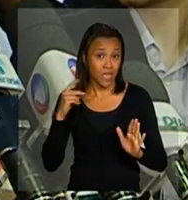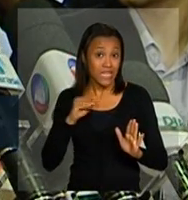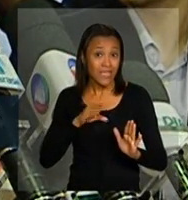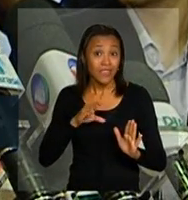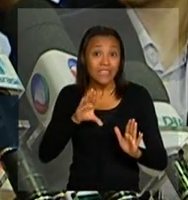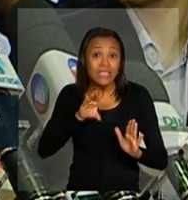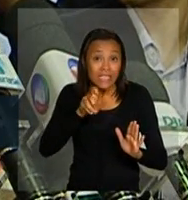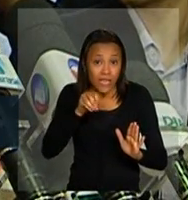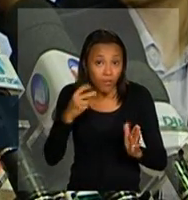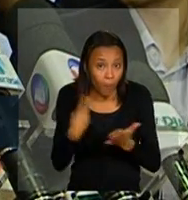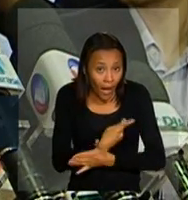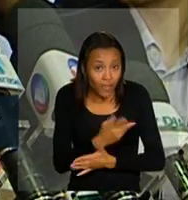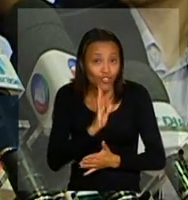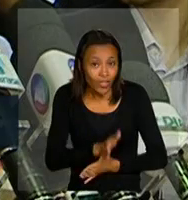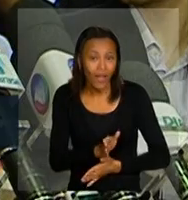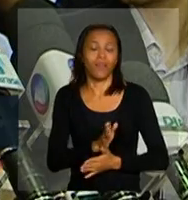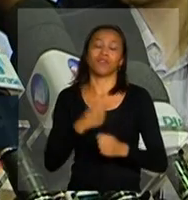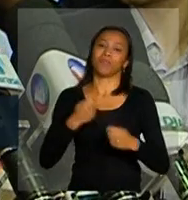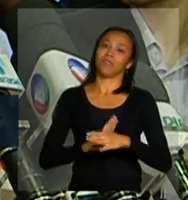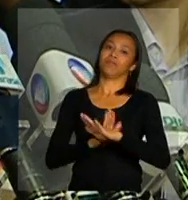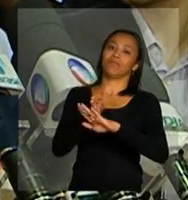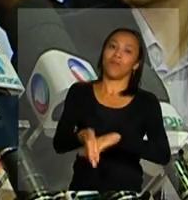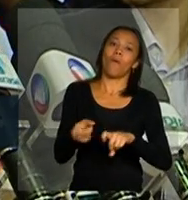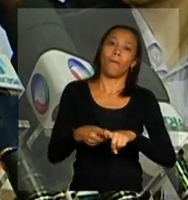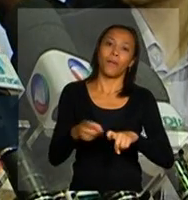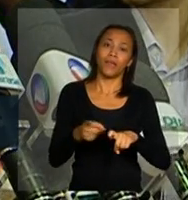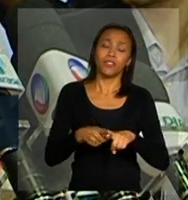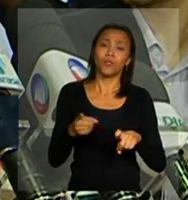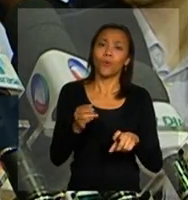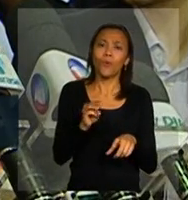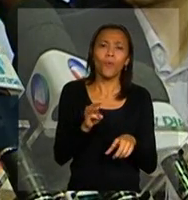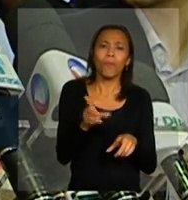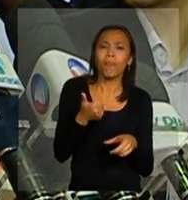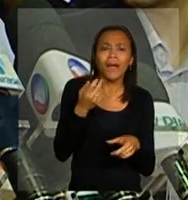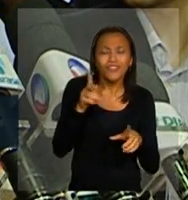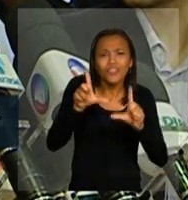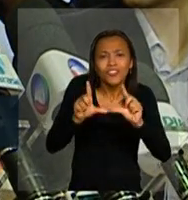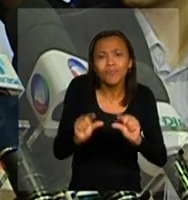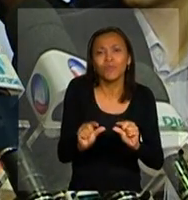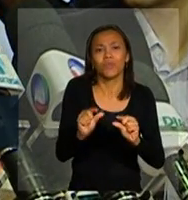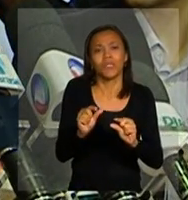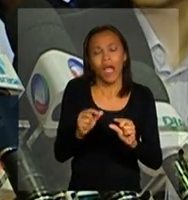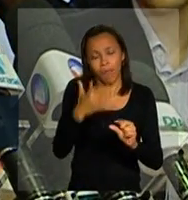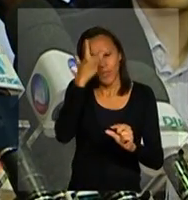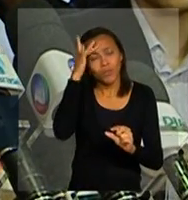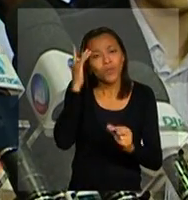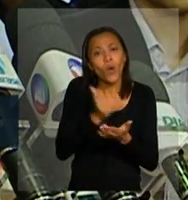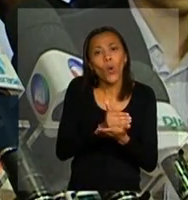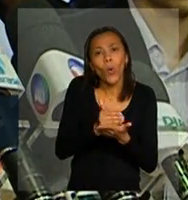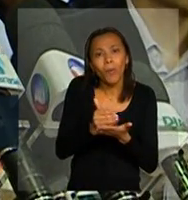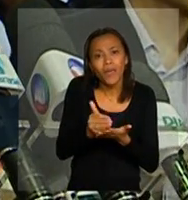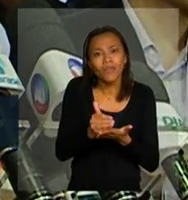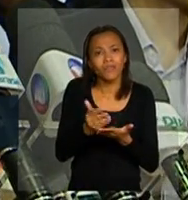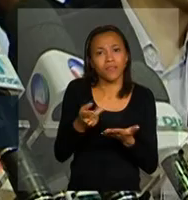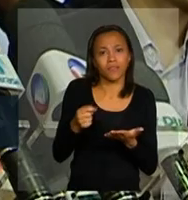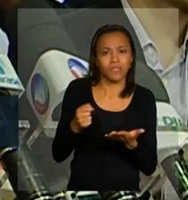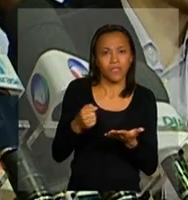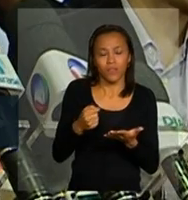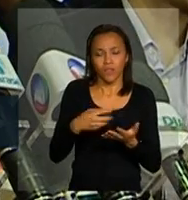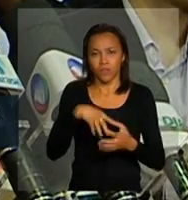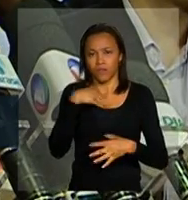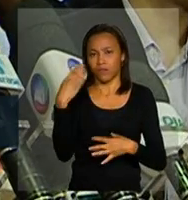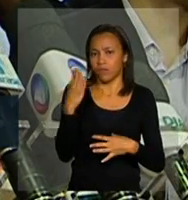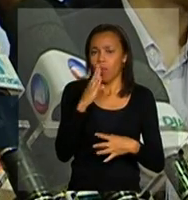mais precocemente as pessoas, com a evolução menor de riscos, ou seja, a pessoa começar a se tratar com menos sinais e